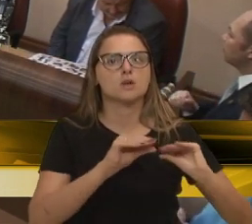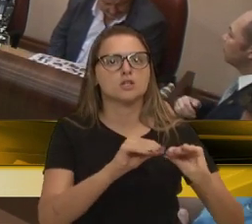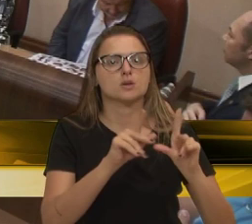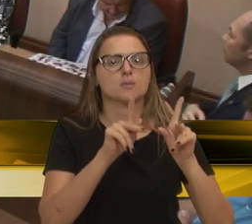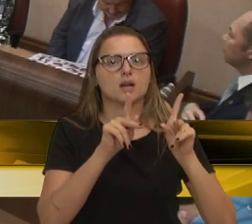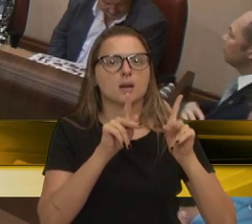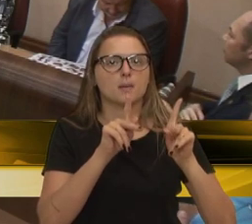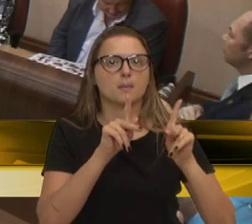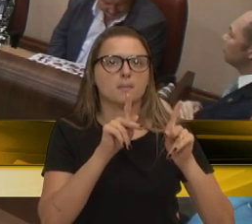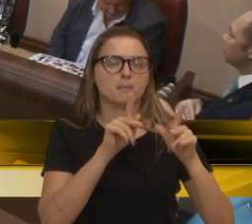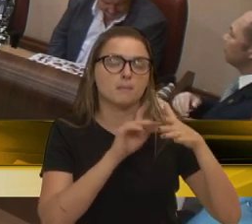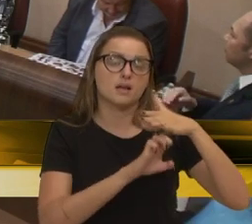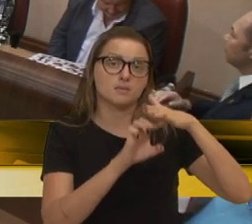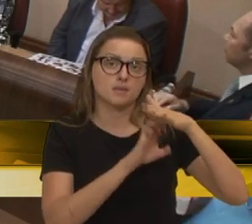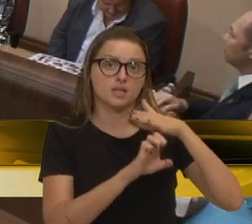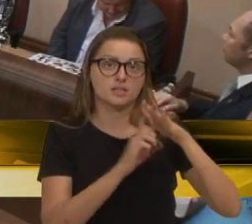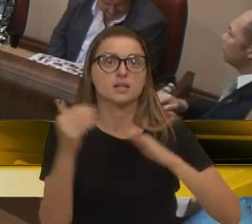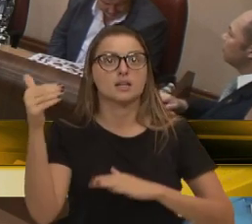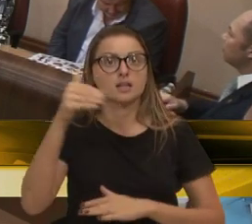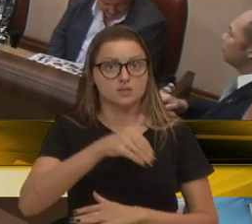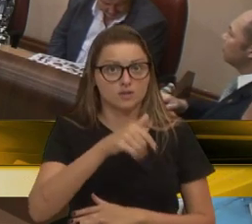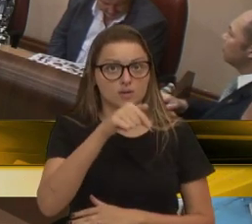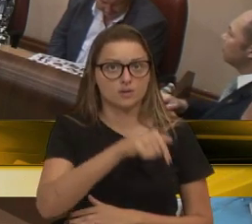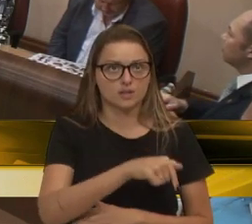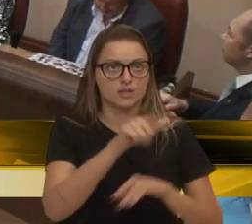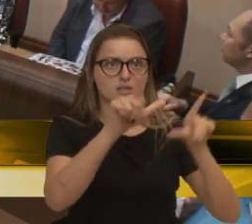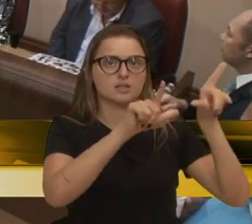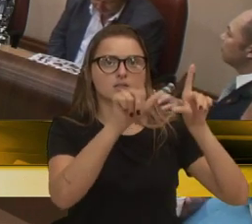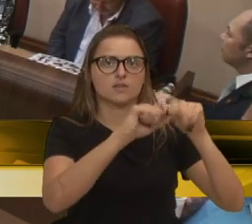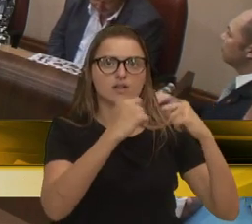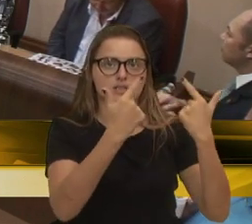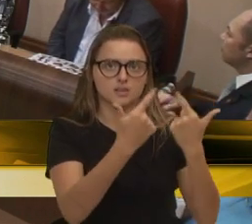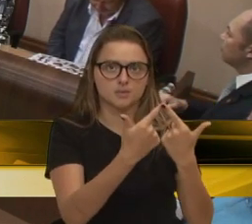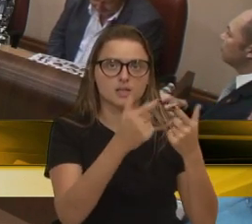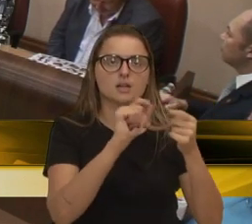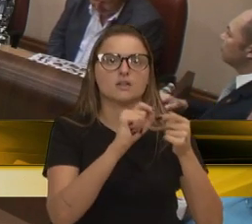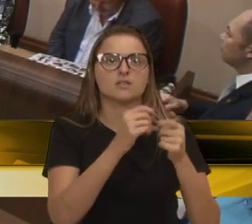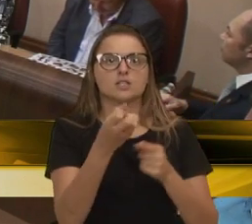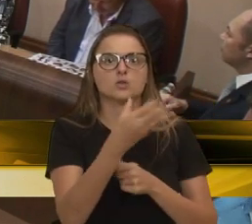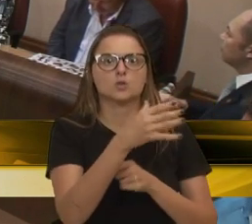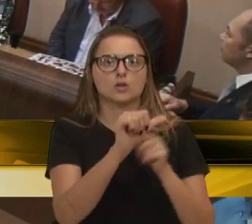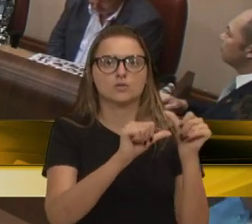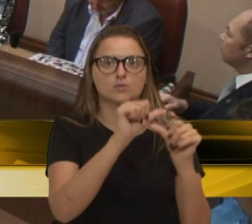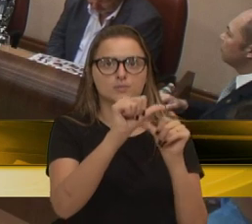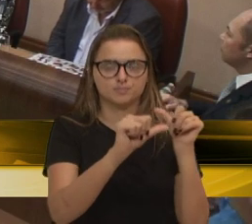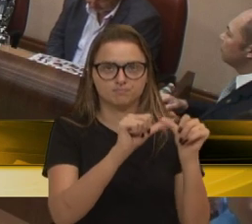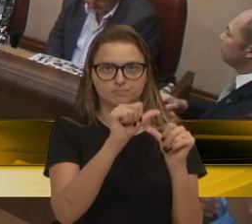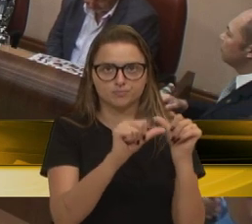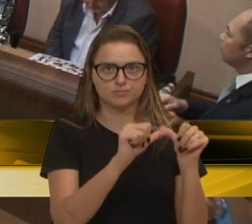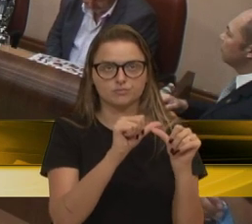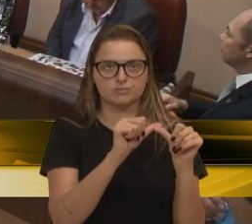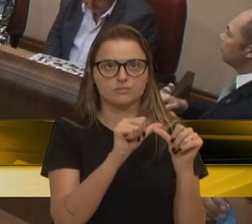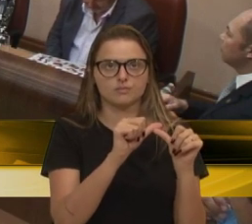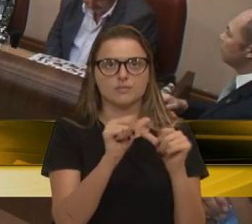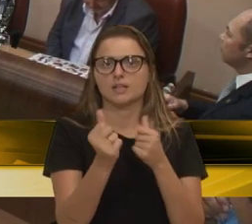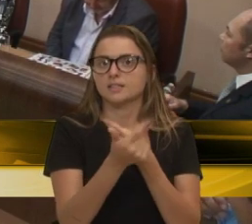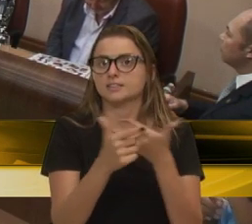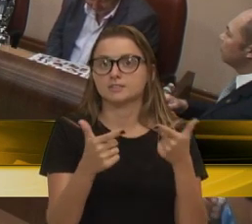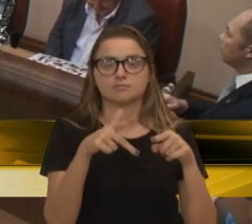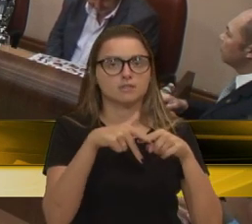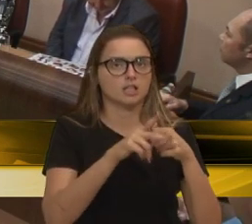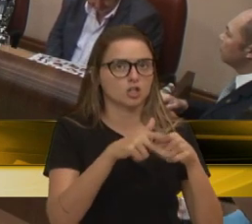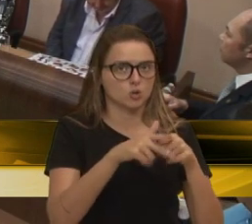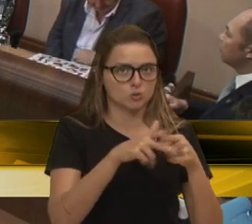fabricante. Então, eles estão aqui, o pessoal da TV Assembleia, trazendo um novo aparelho que será trocado agora. Não tem